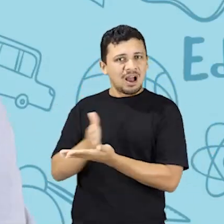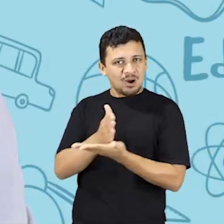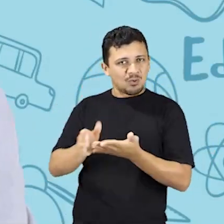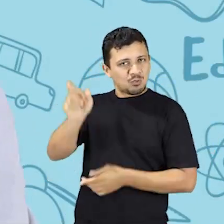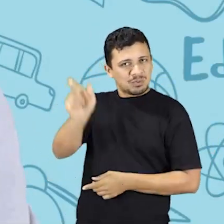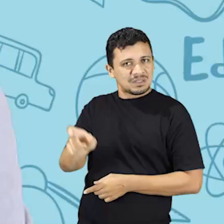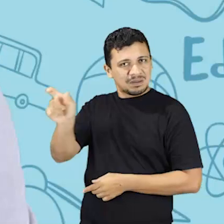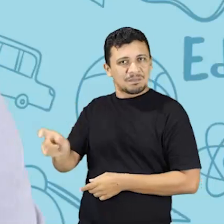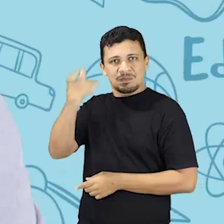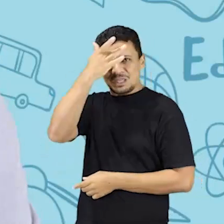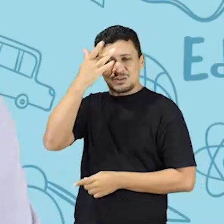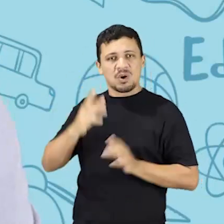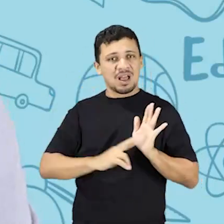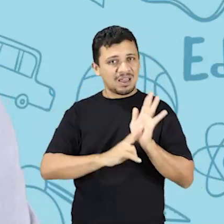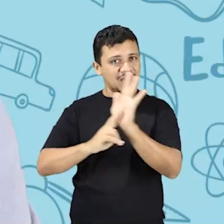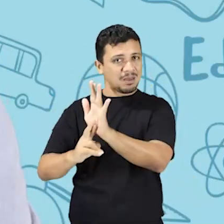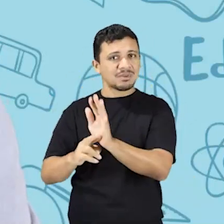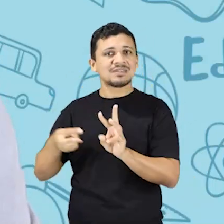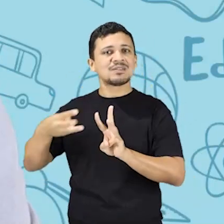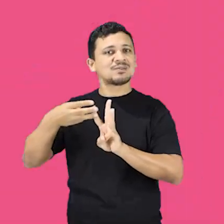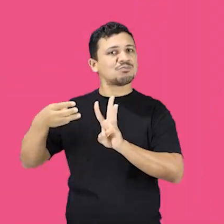de representações indígenas.